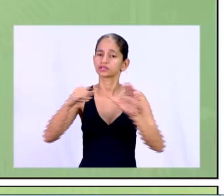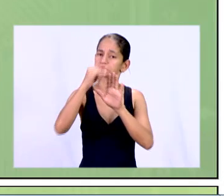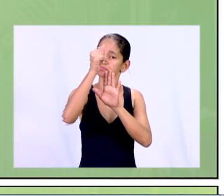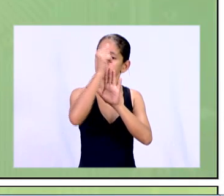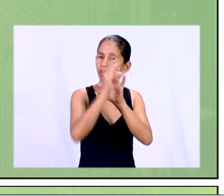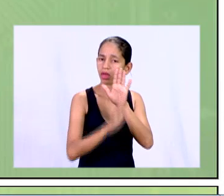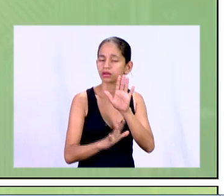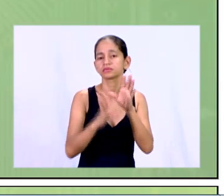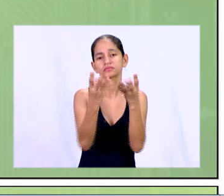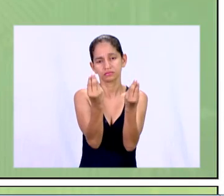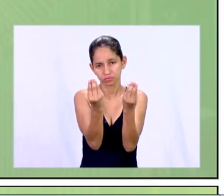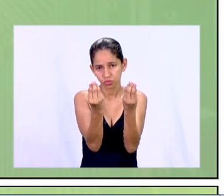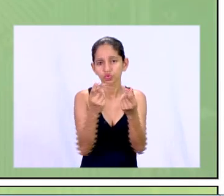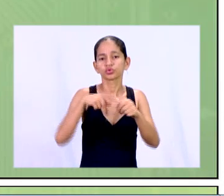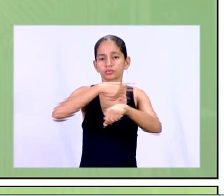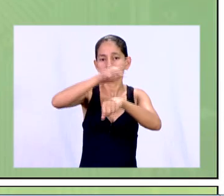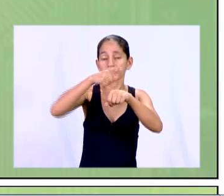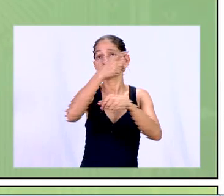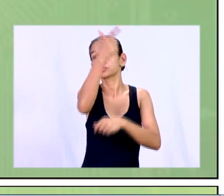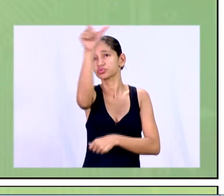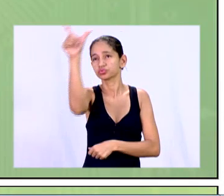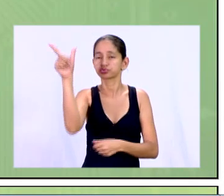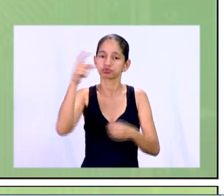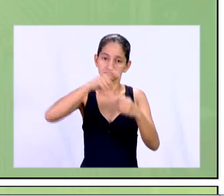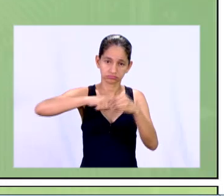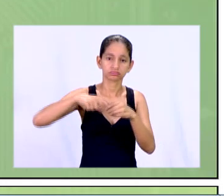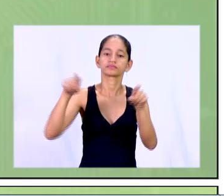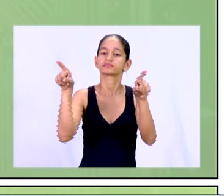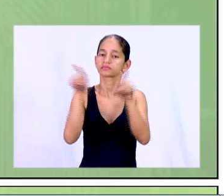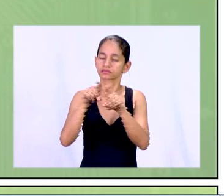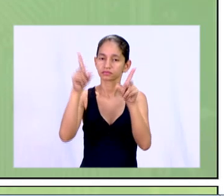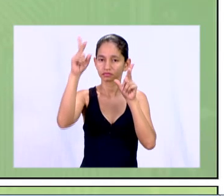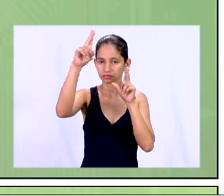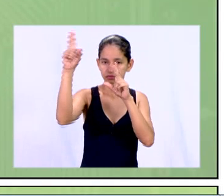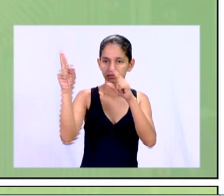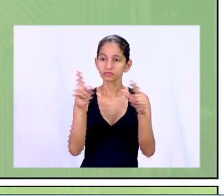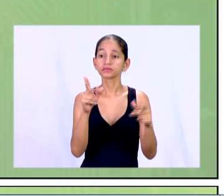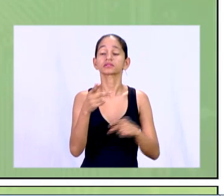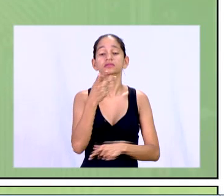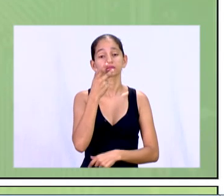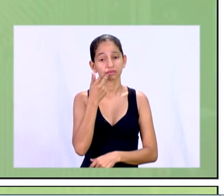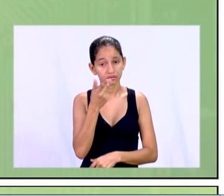numerados. Vários países membros da ONU respeitam os